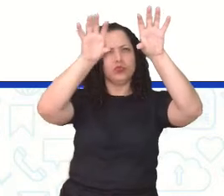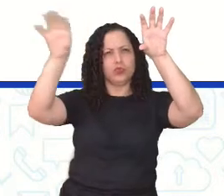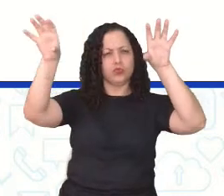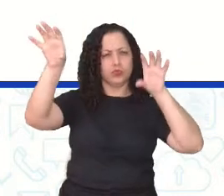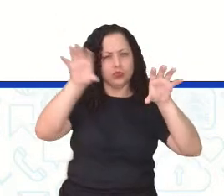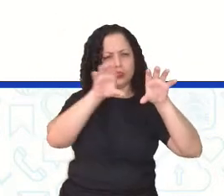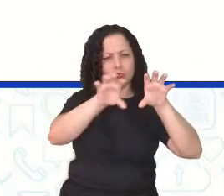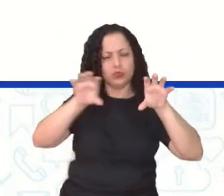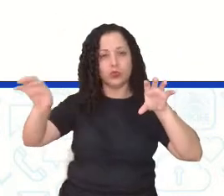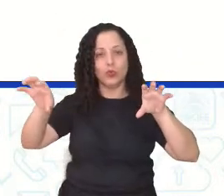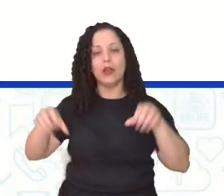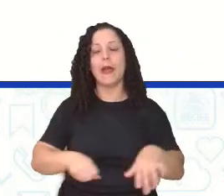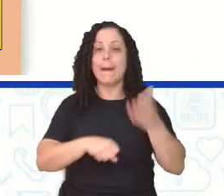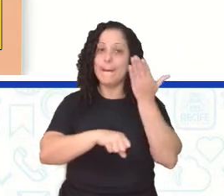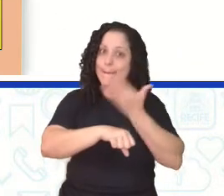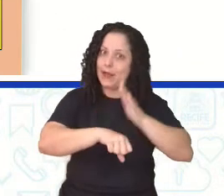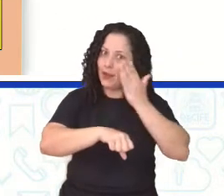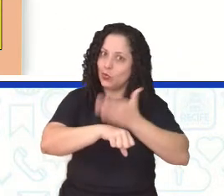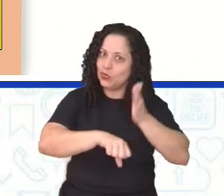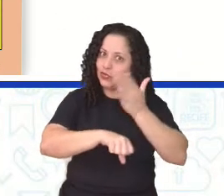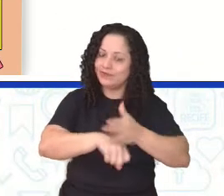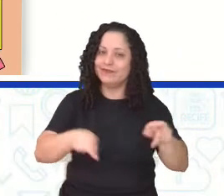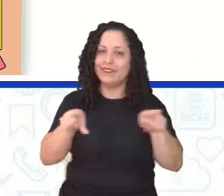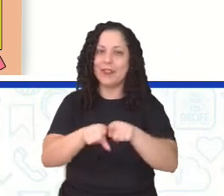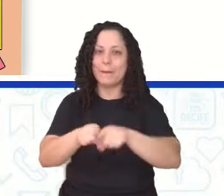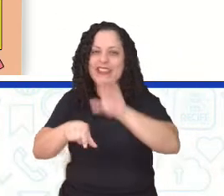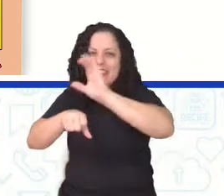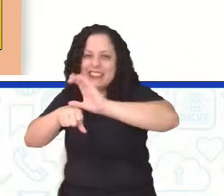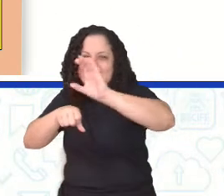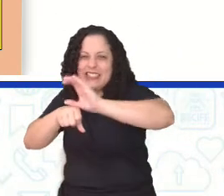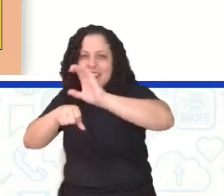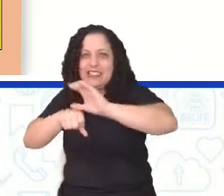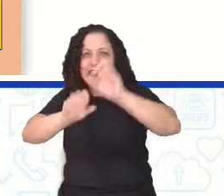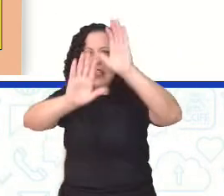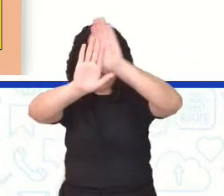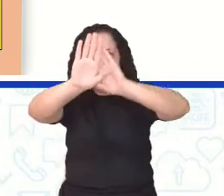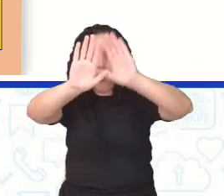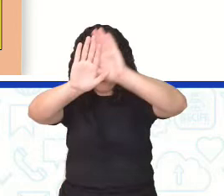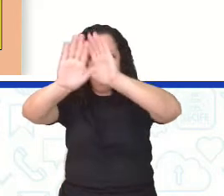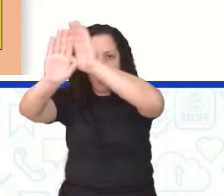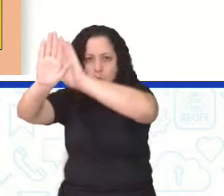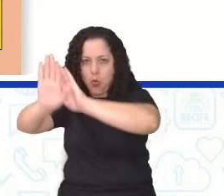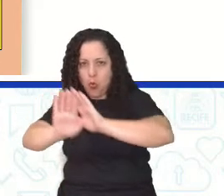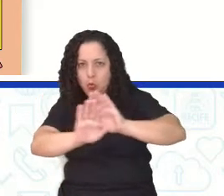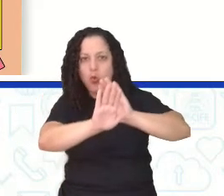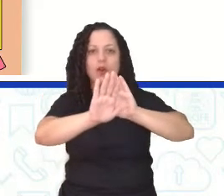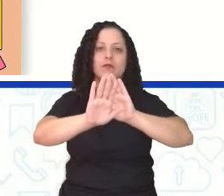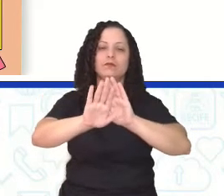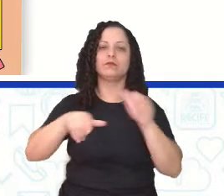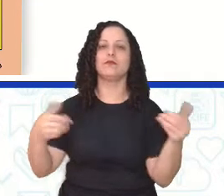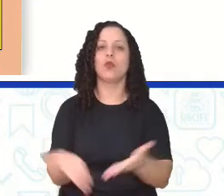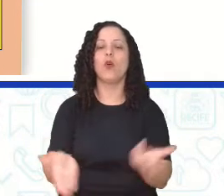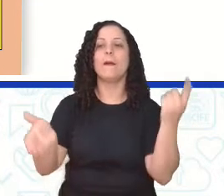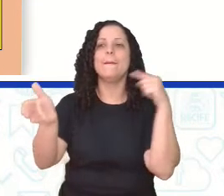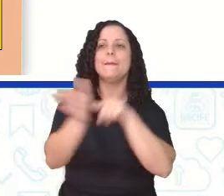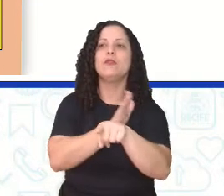em cinza, tá? Então, a gente já sabe qual é a pergunta. Então, vamos para o passo seguinte,